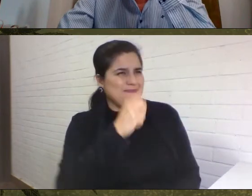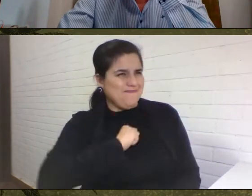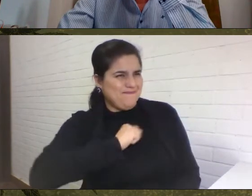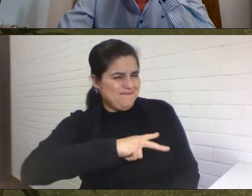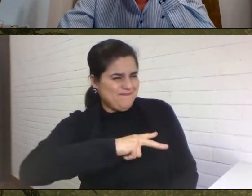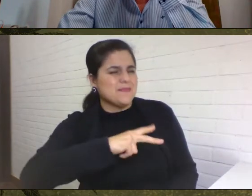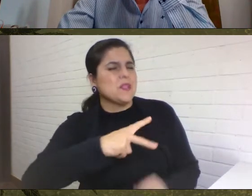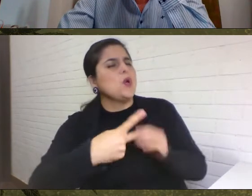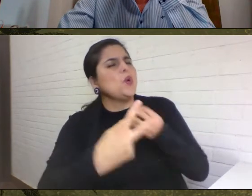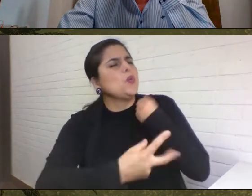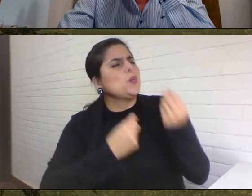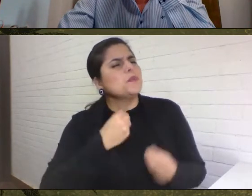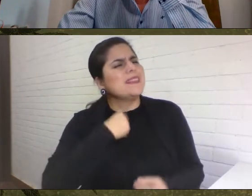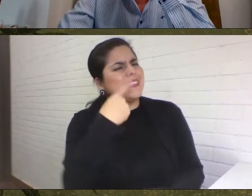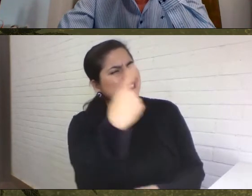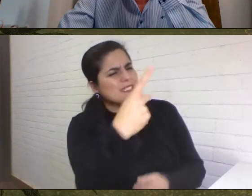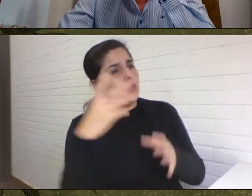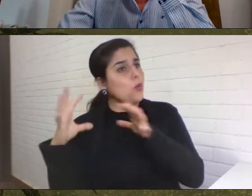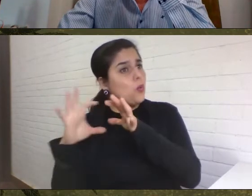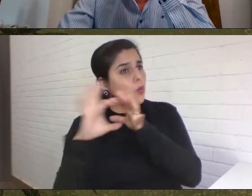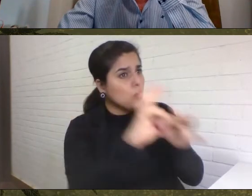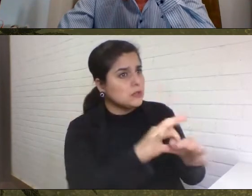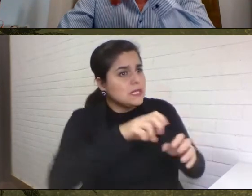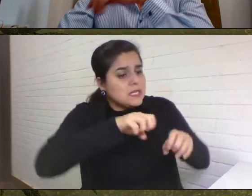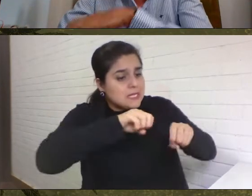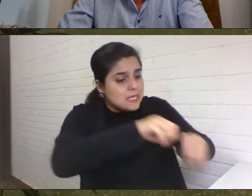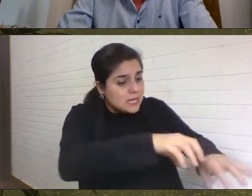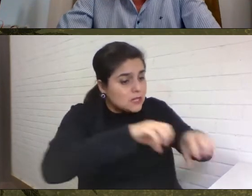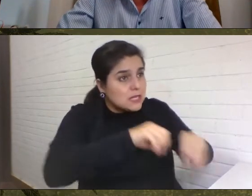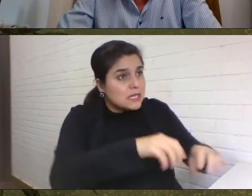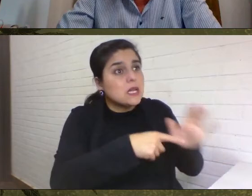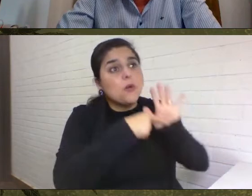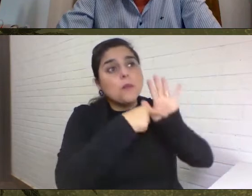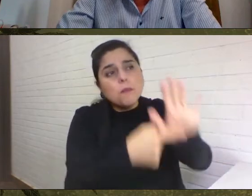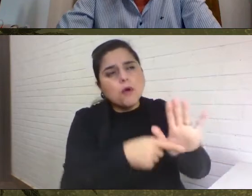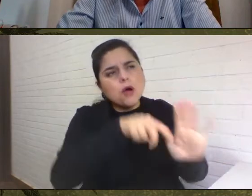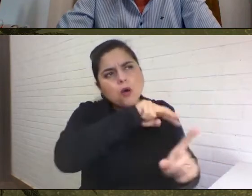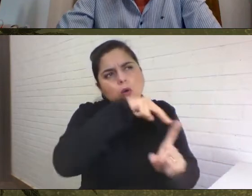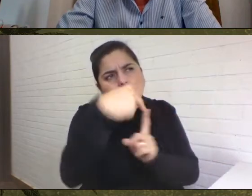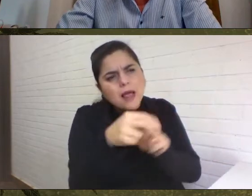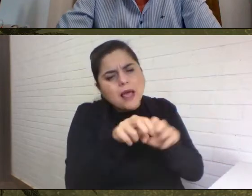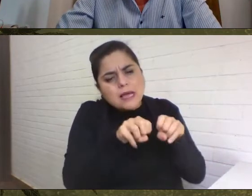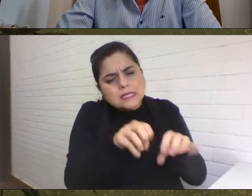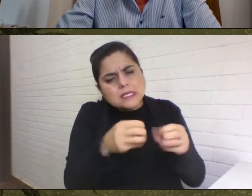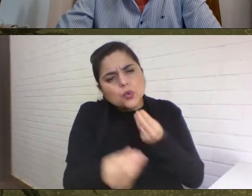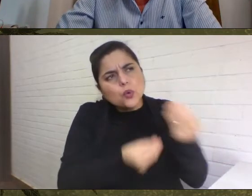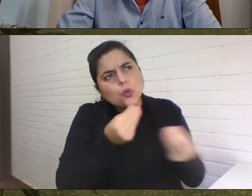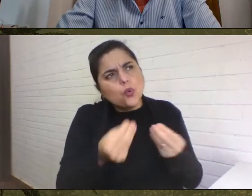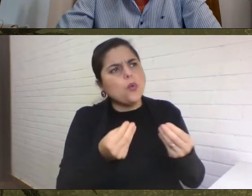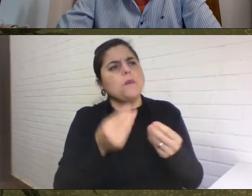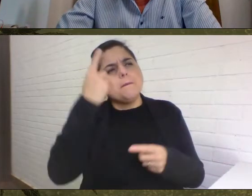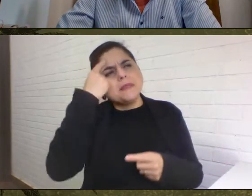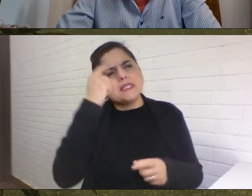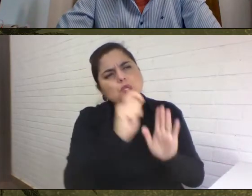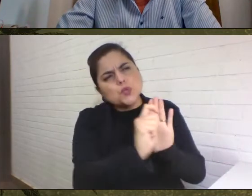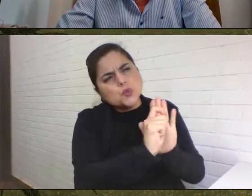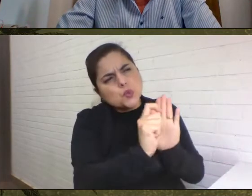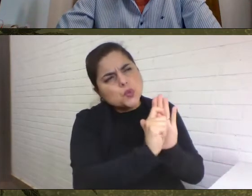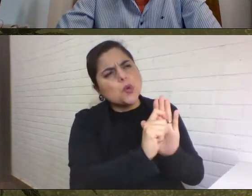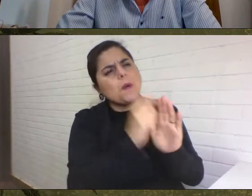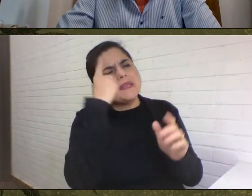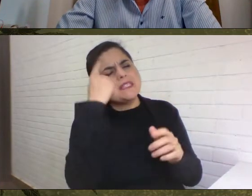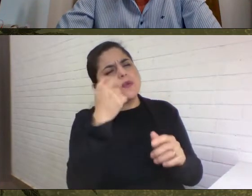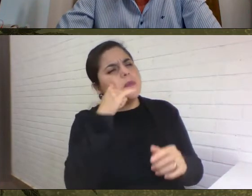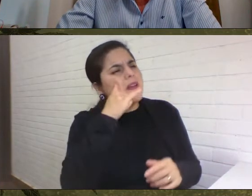um olhar para essa educação às drogas, um olhar que fale de redução de danos, fale sobre